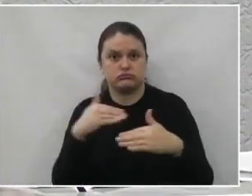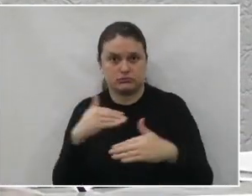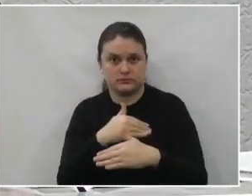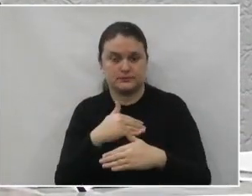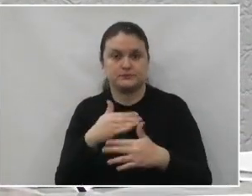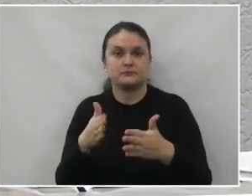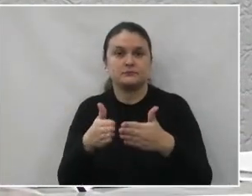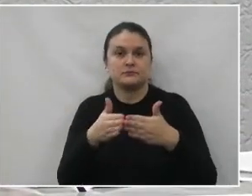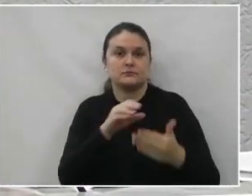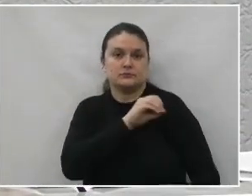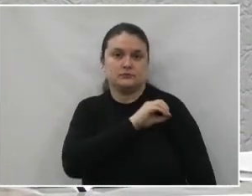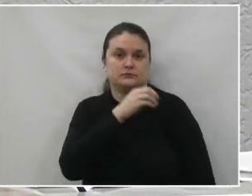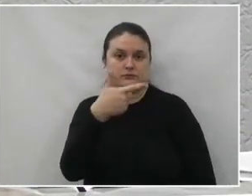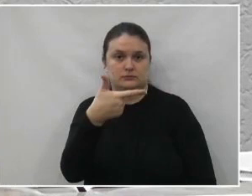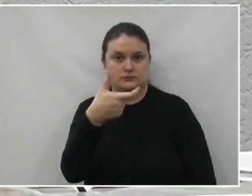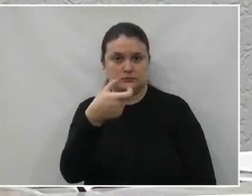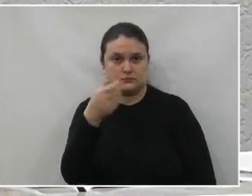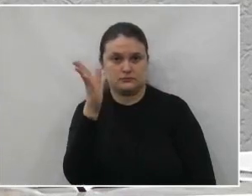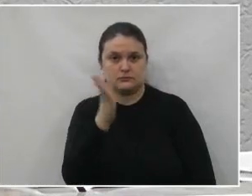Indicação número